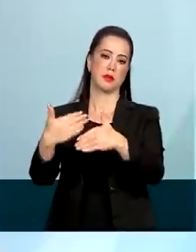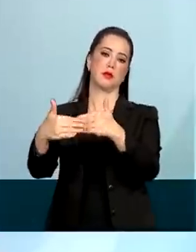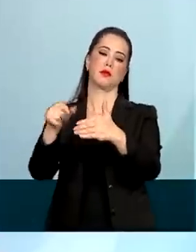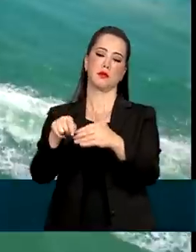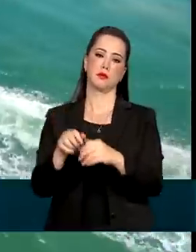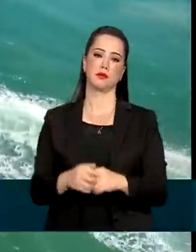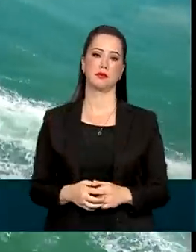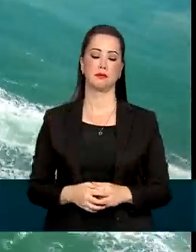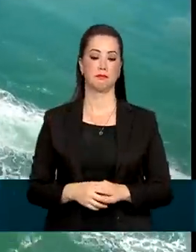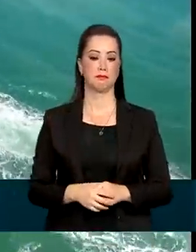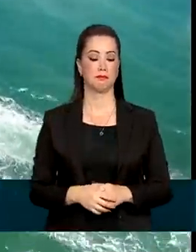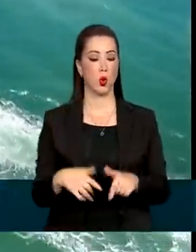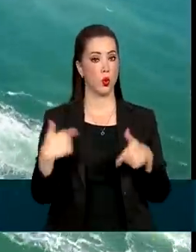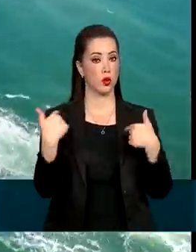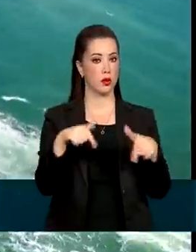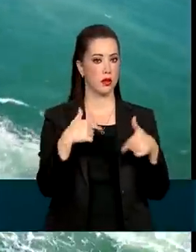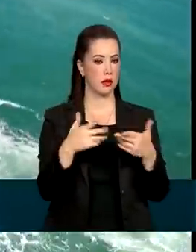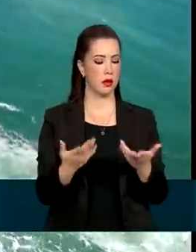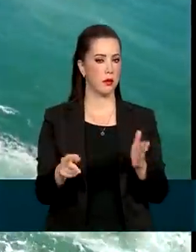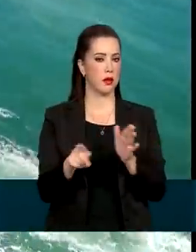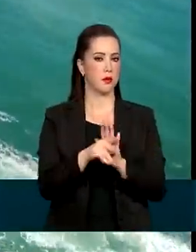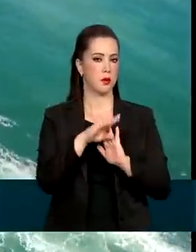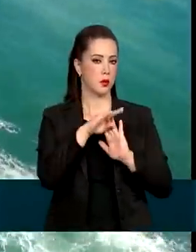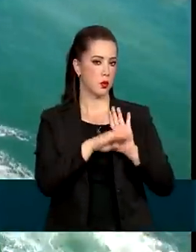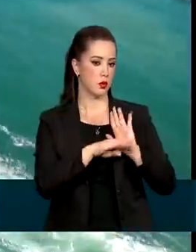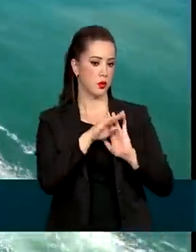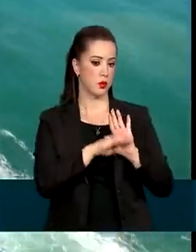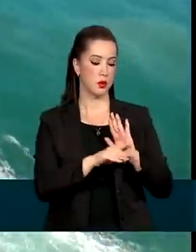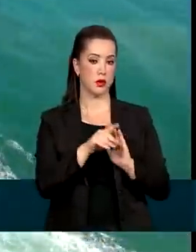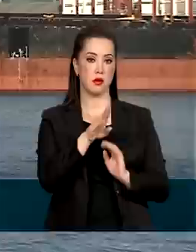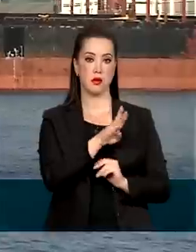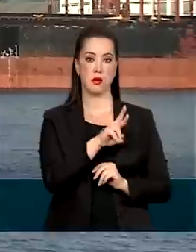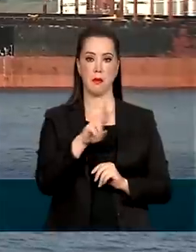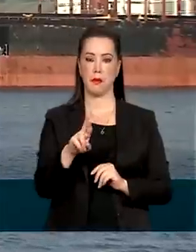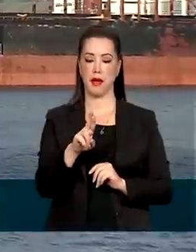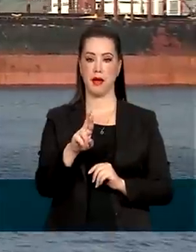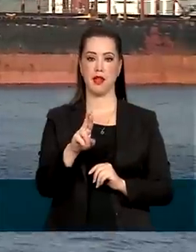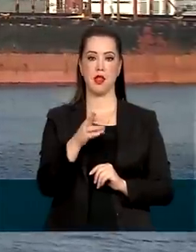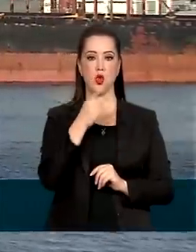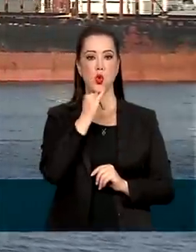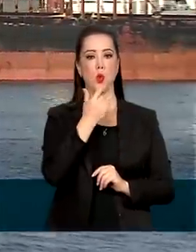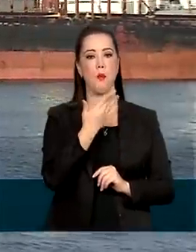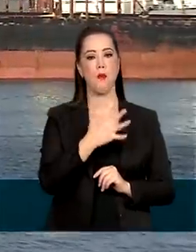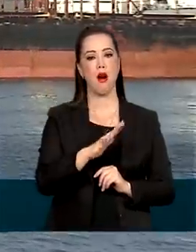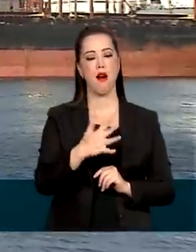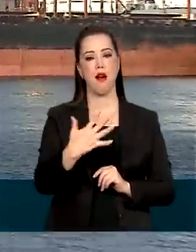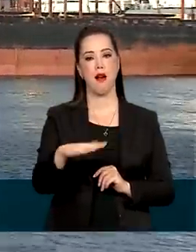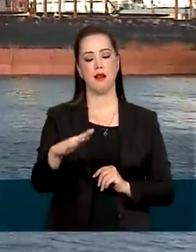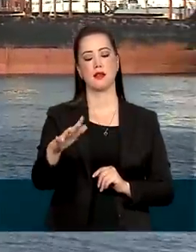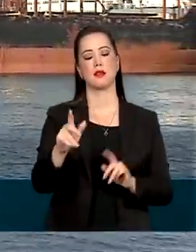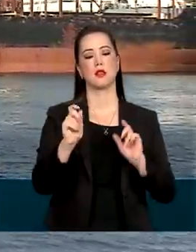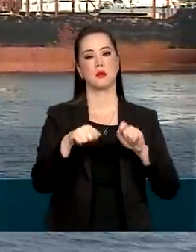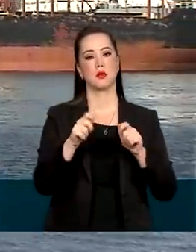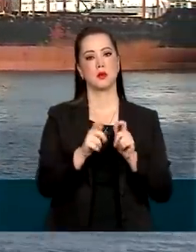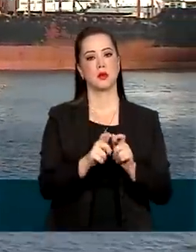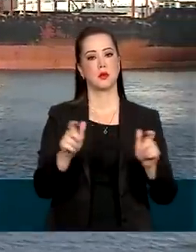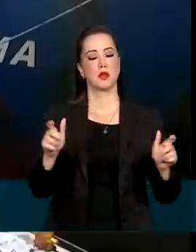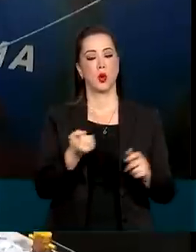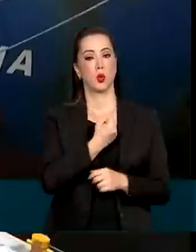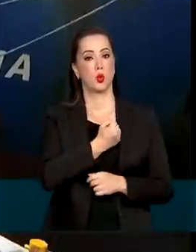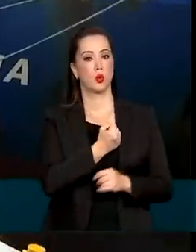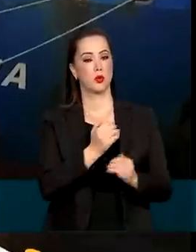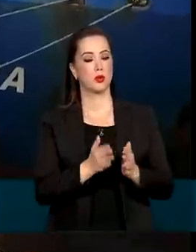de progresso a ação faz parte do programa de estímulo BR do mar que tem como meta ampliar a capacidade da frota marítima